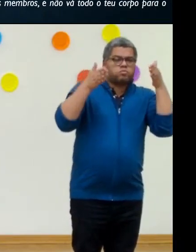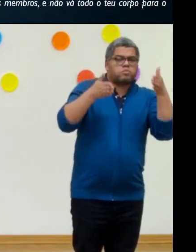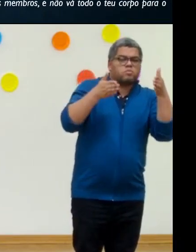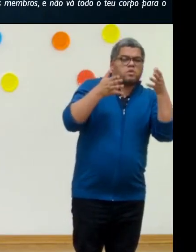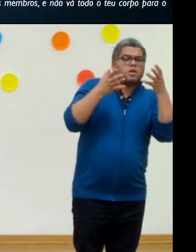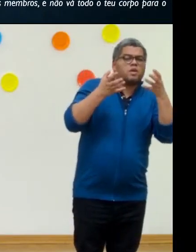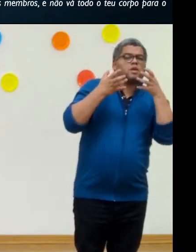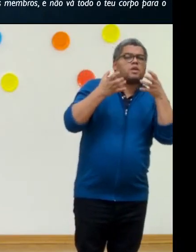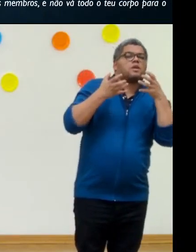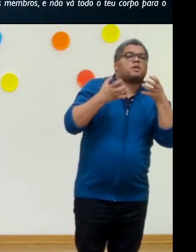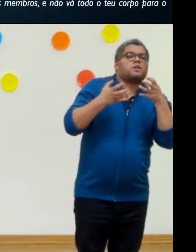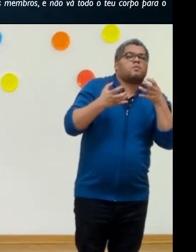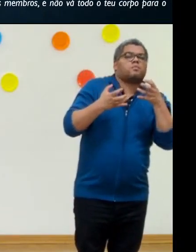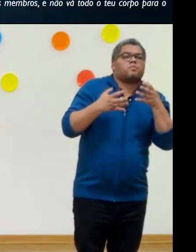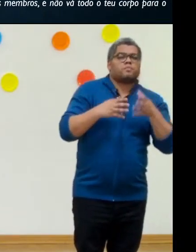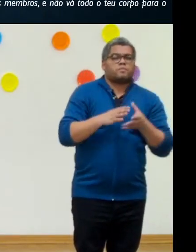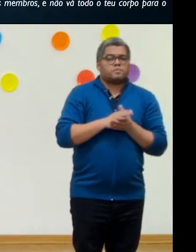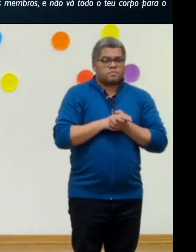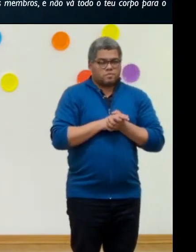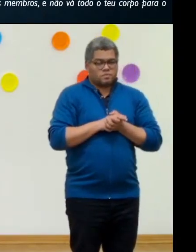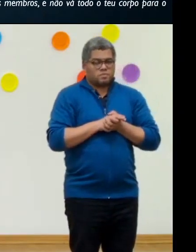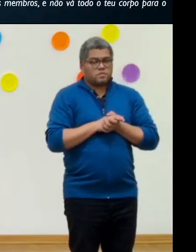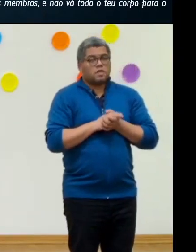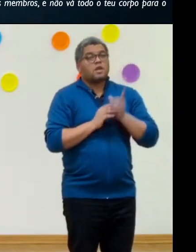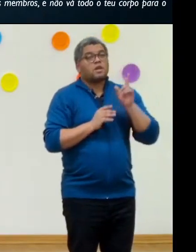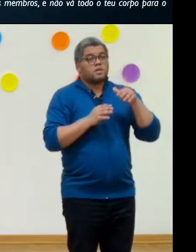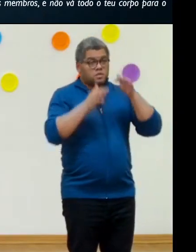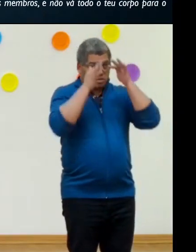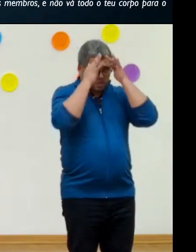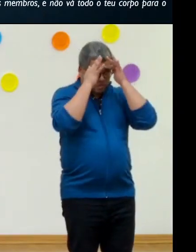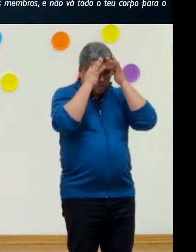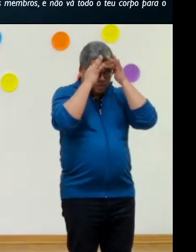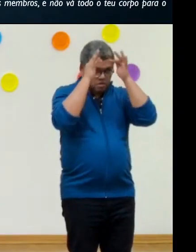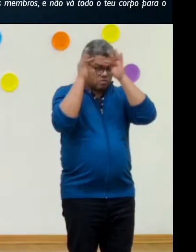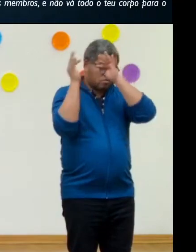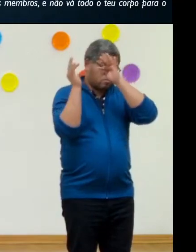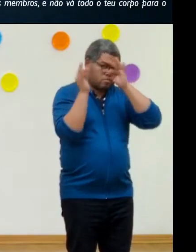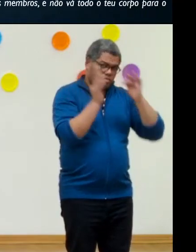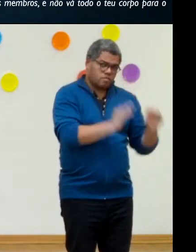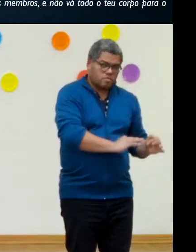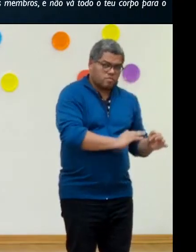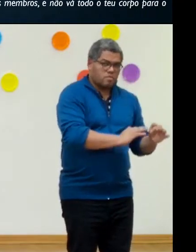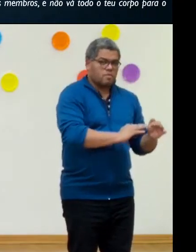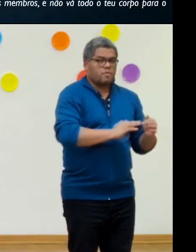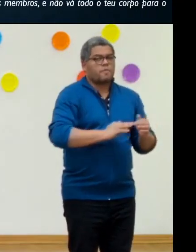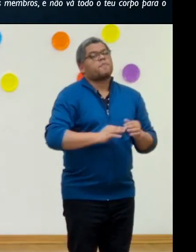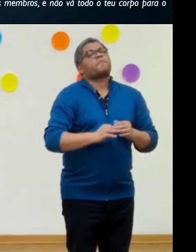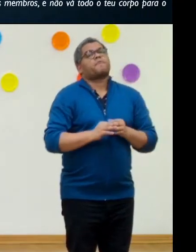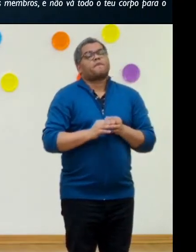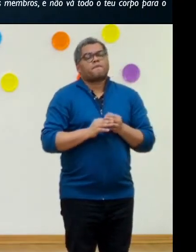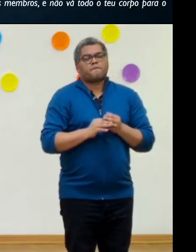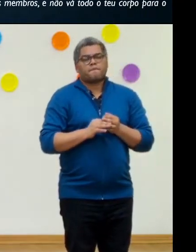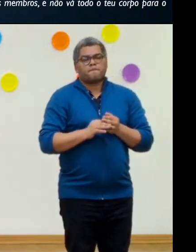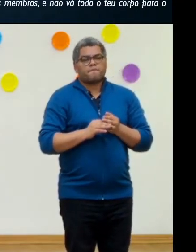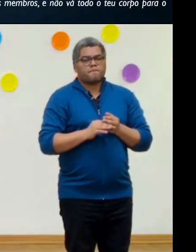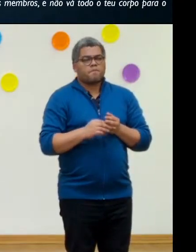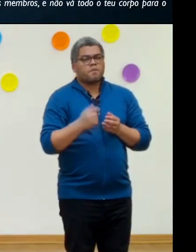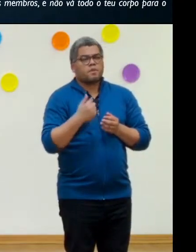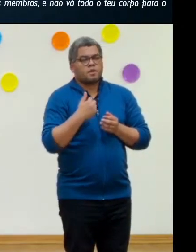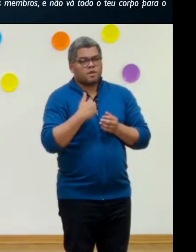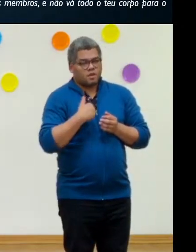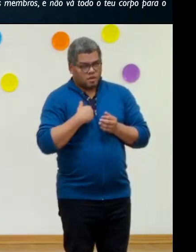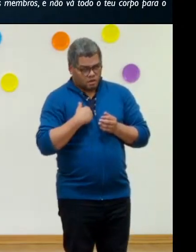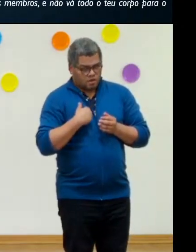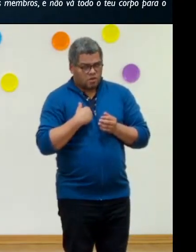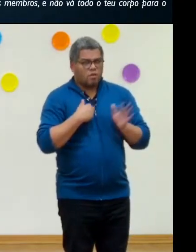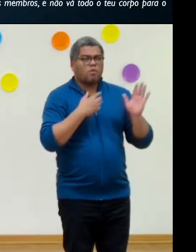desejar. E ser infiel com a mulher com que a gente prometeu ser fiel. Não sejamos hipócritas. Eu sou réu desse